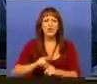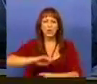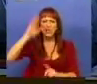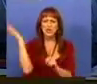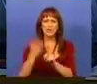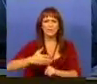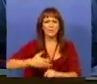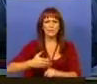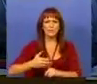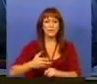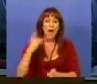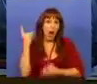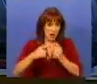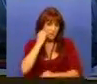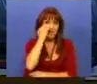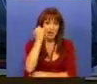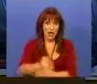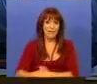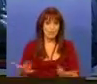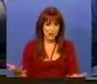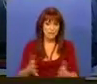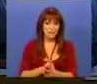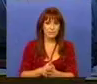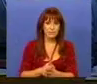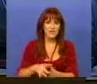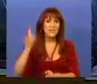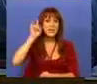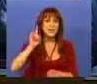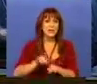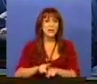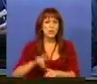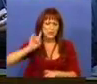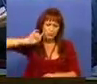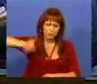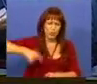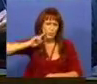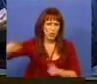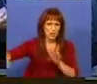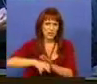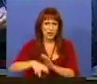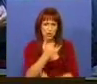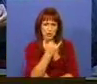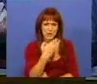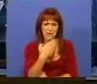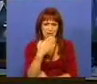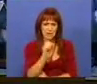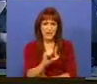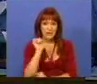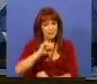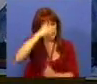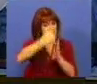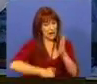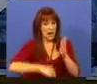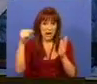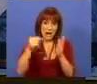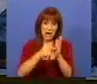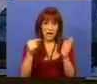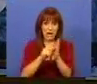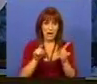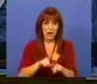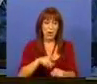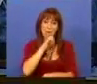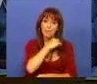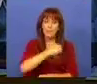penas disciplinares por vezes graves e, sobretudo, em violação do artigo 270 da Constituição, que